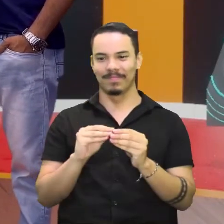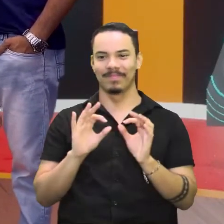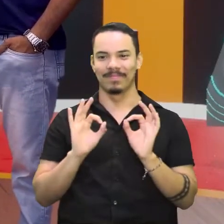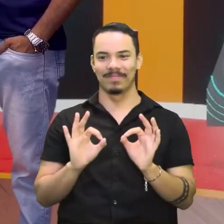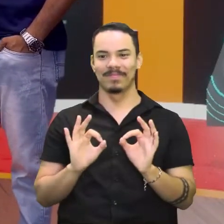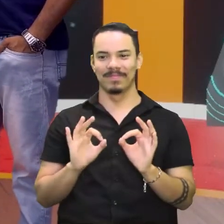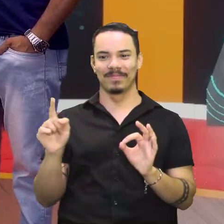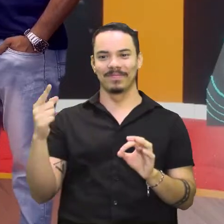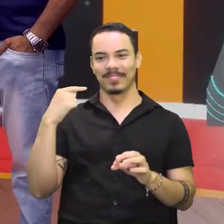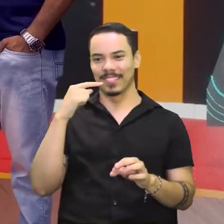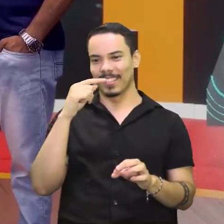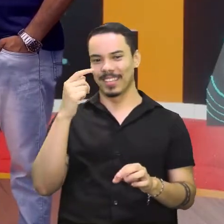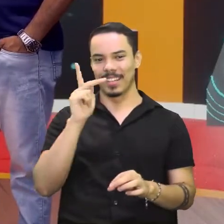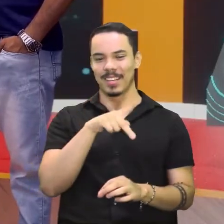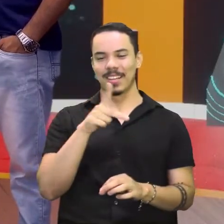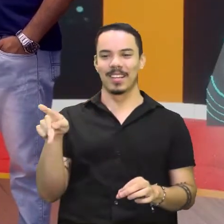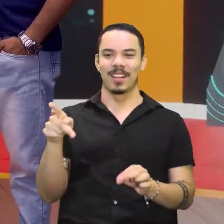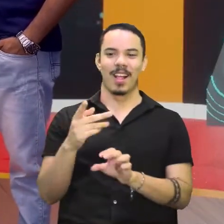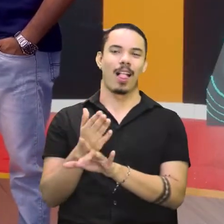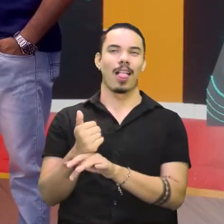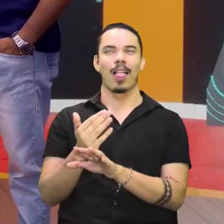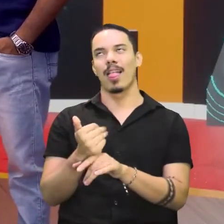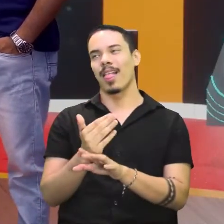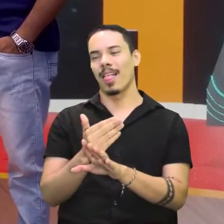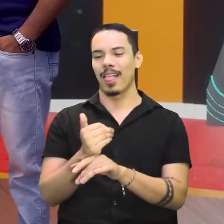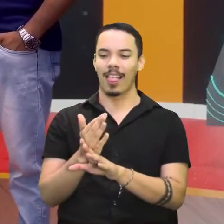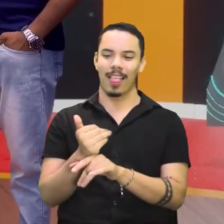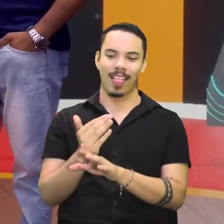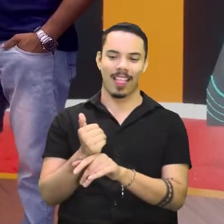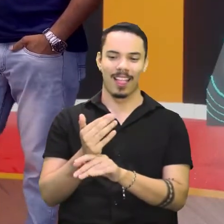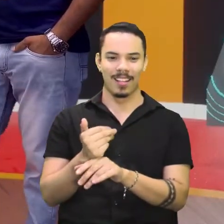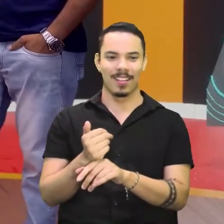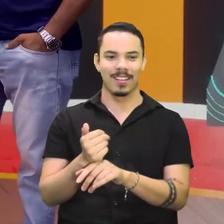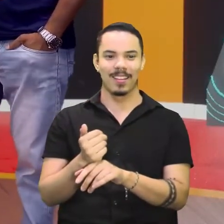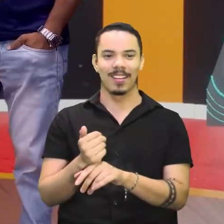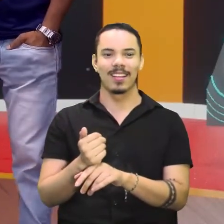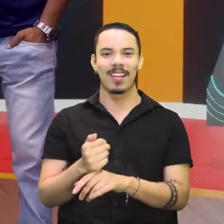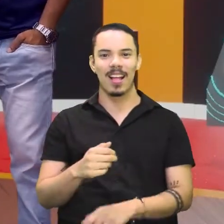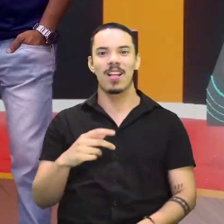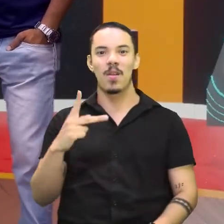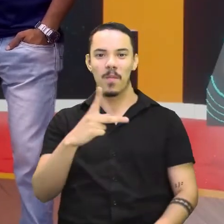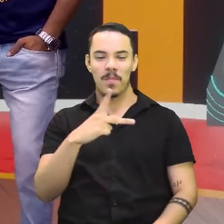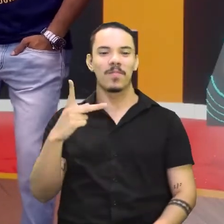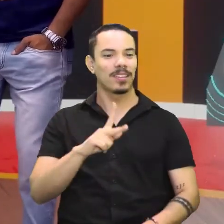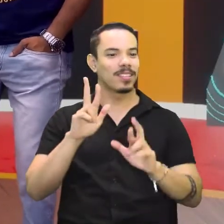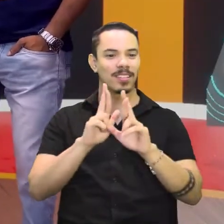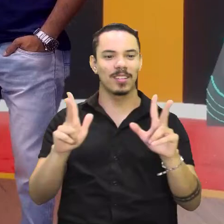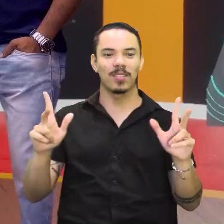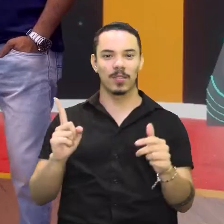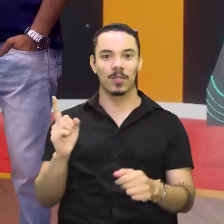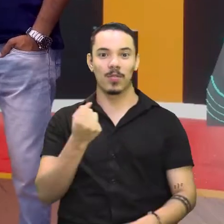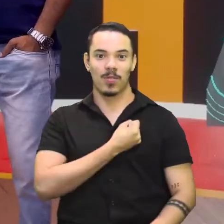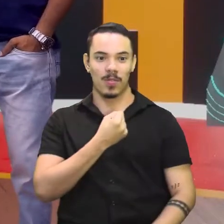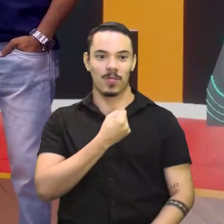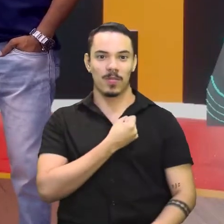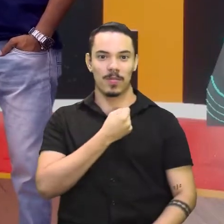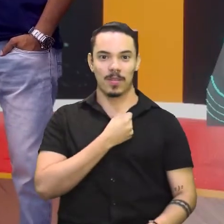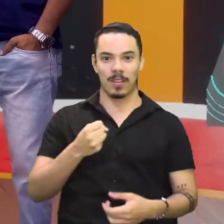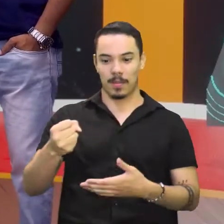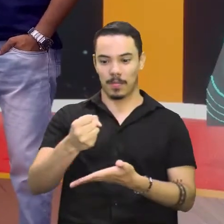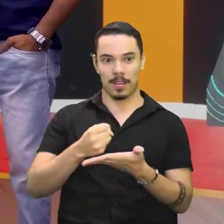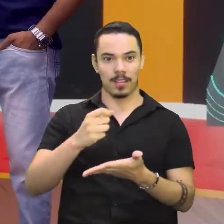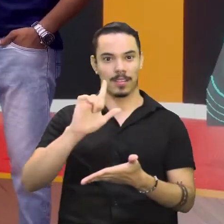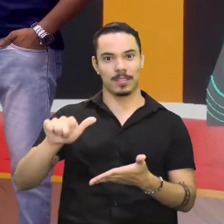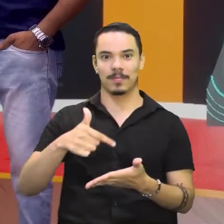agora no plano diferente. Na potenciação é tudo diferente. Um número é vazio, o outro